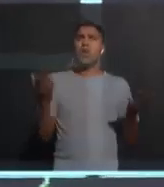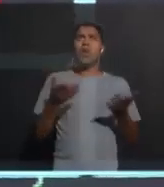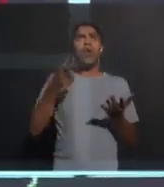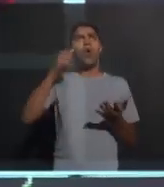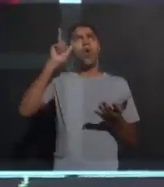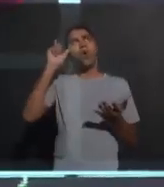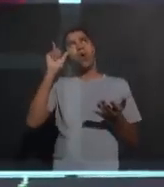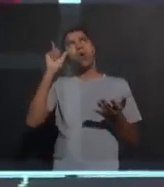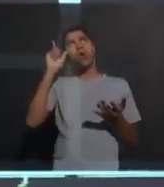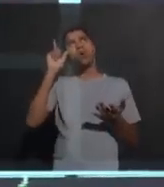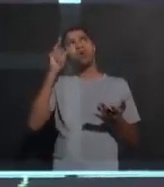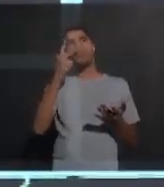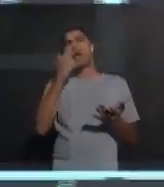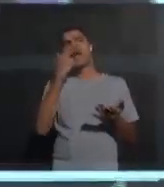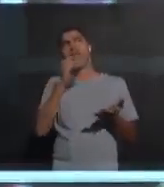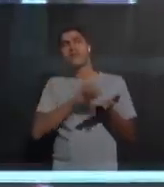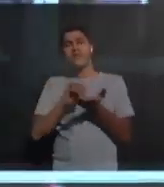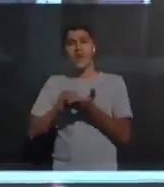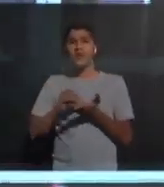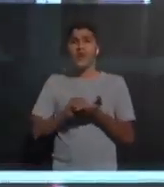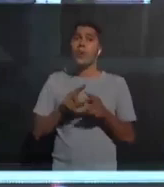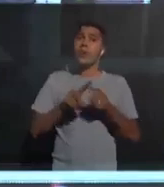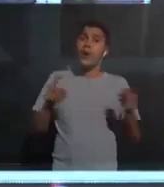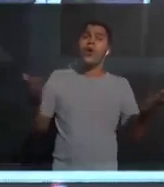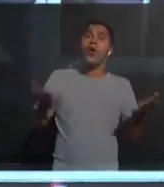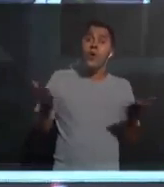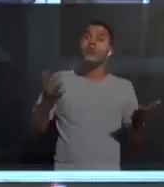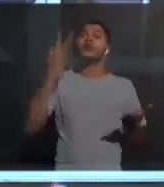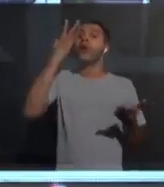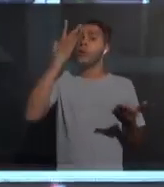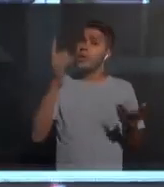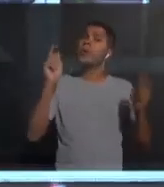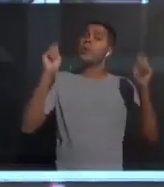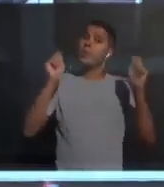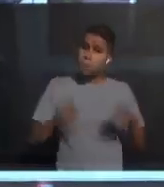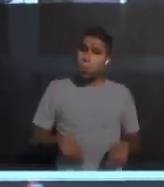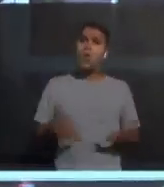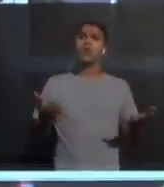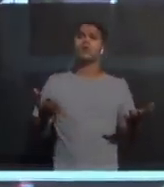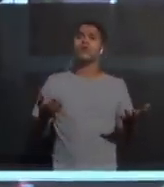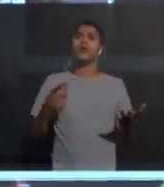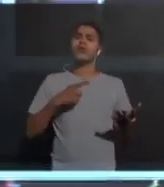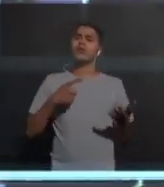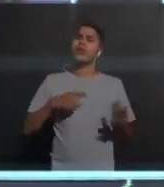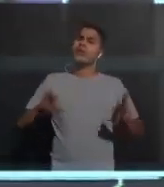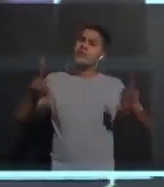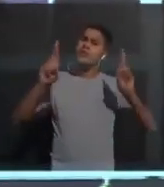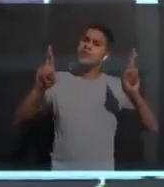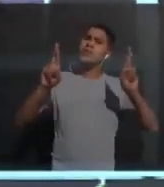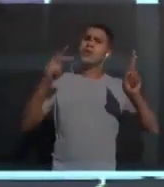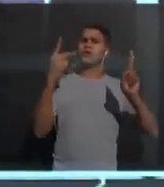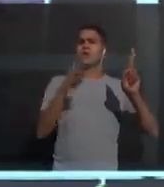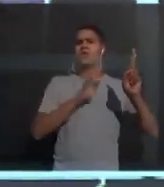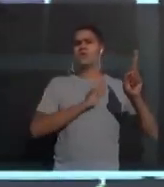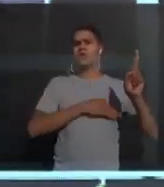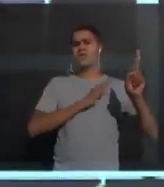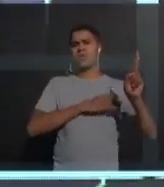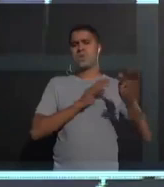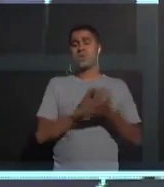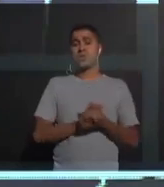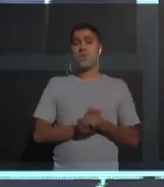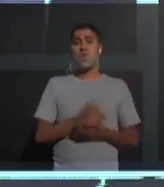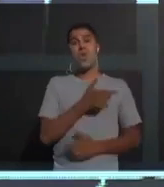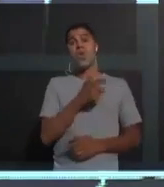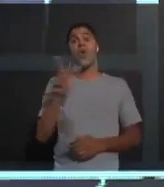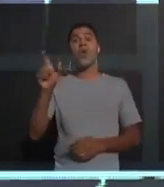ontem em alguma atitude sua mas hoje e amanhã você pode ser fraca esperança para o seu coração e